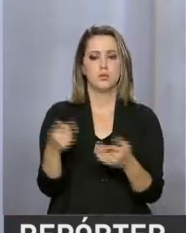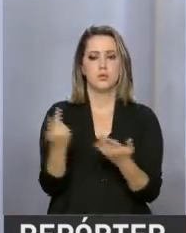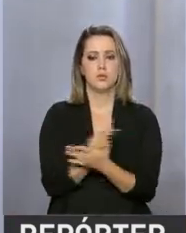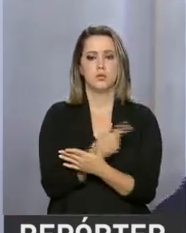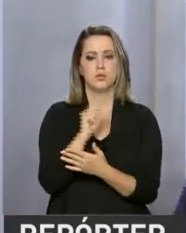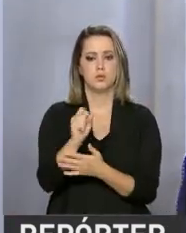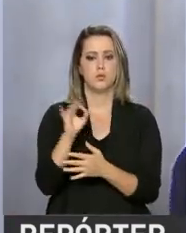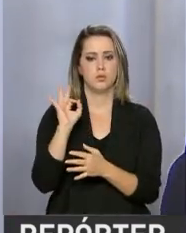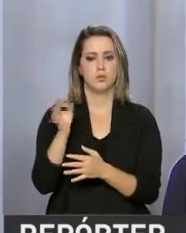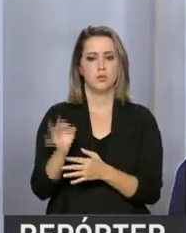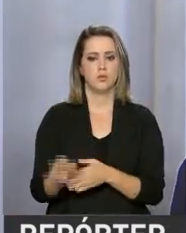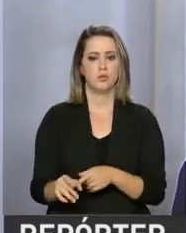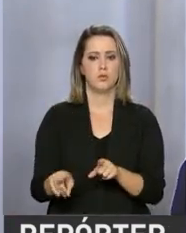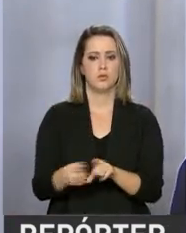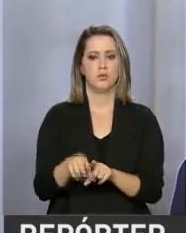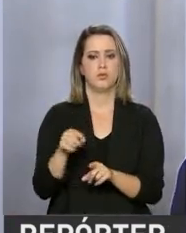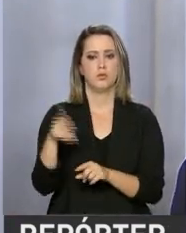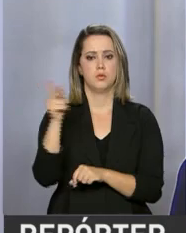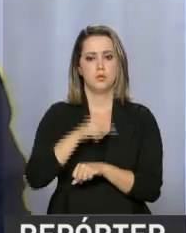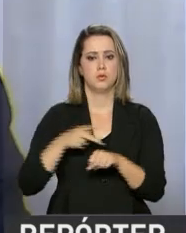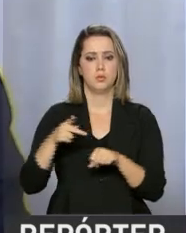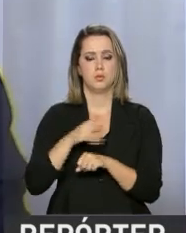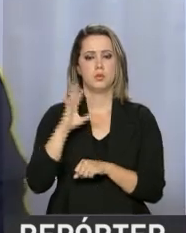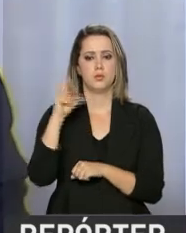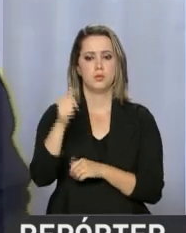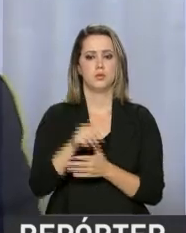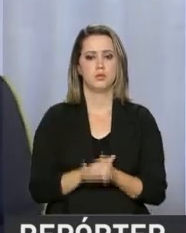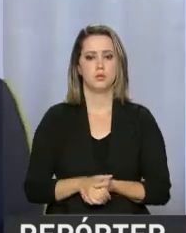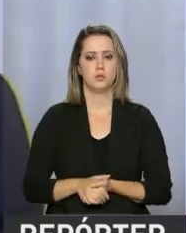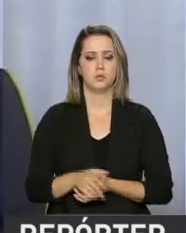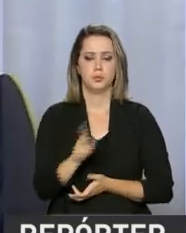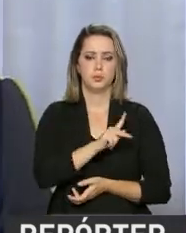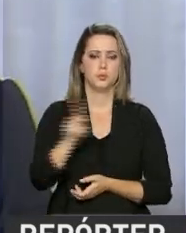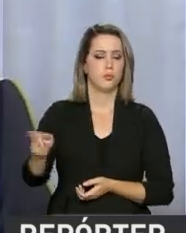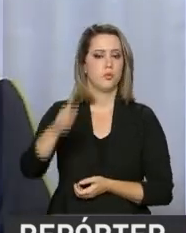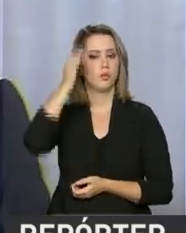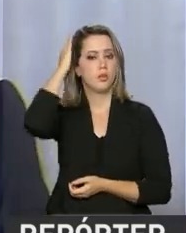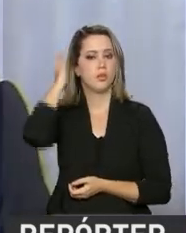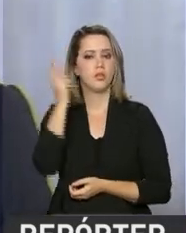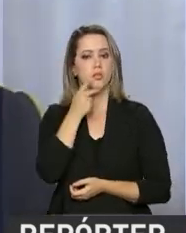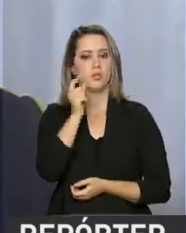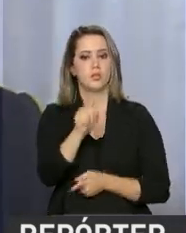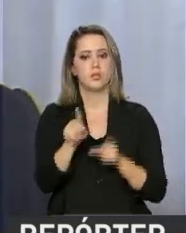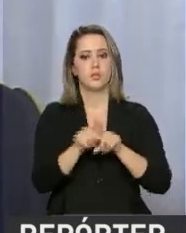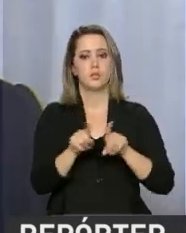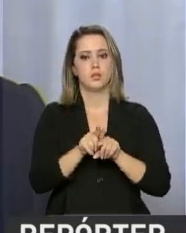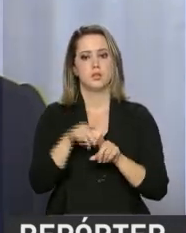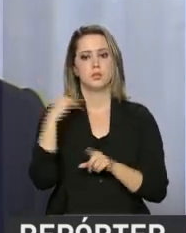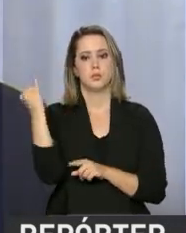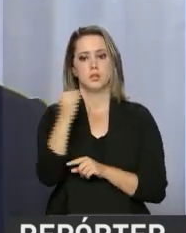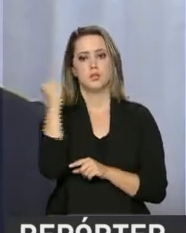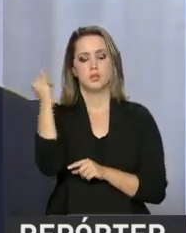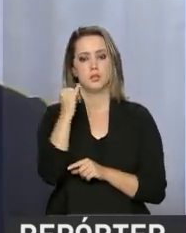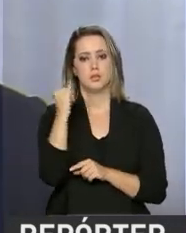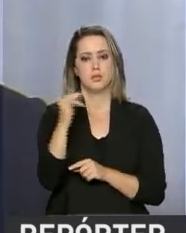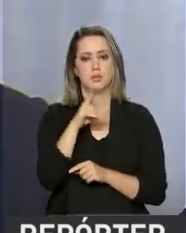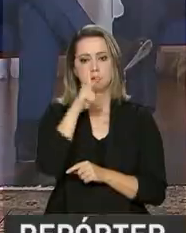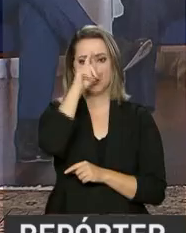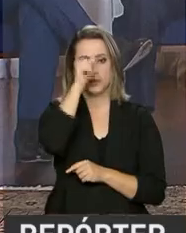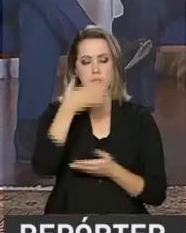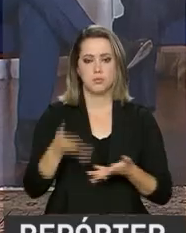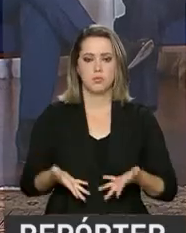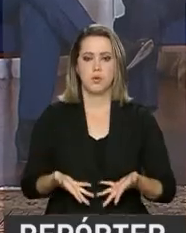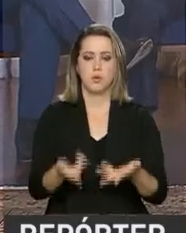consolidar o país como um todo o presidente michel temer falou ainda da importância do fortalecimento dos legislativos